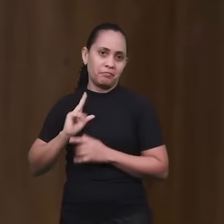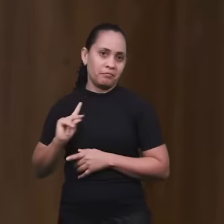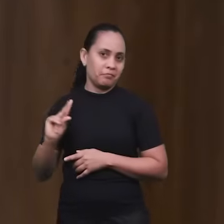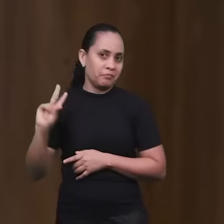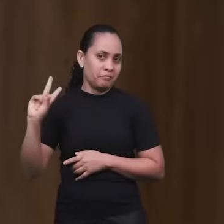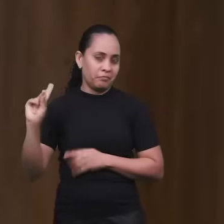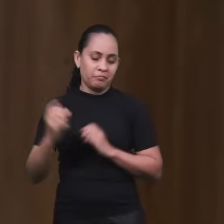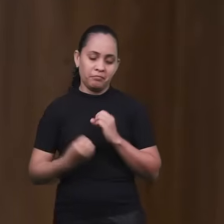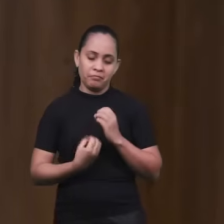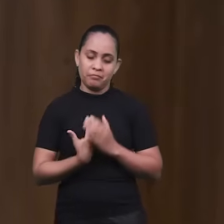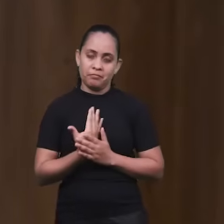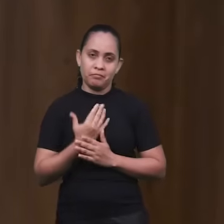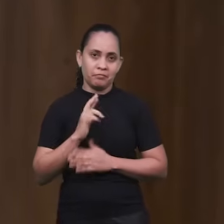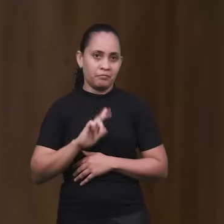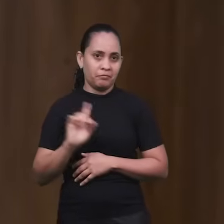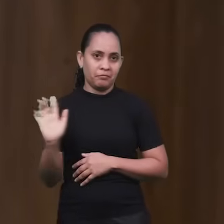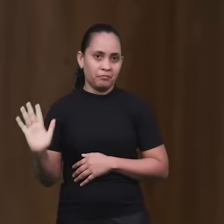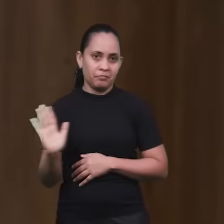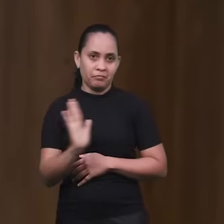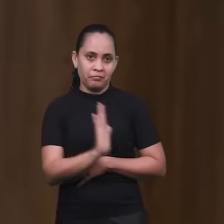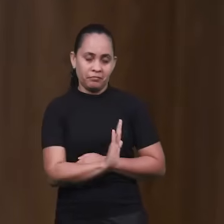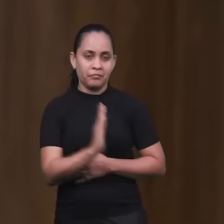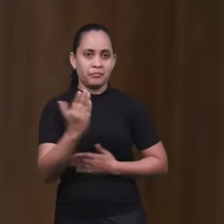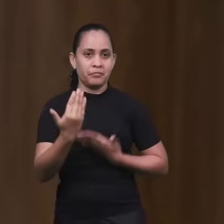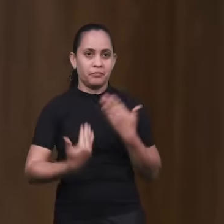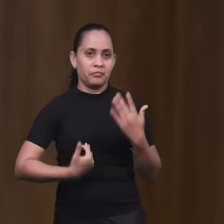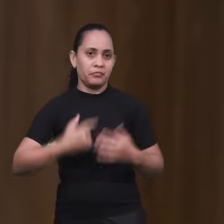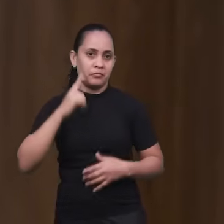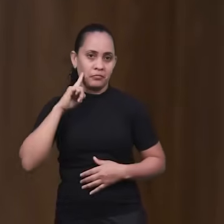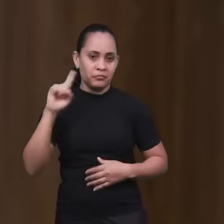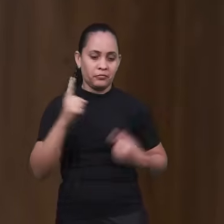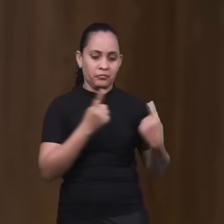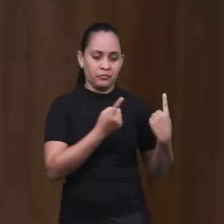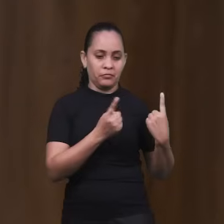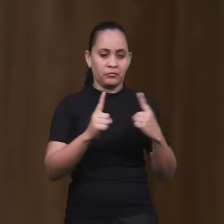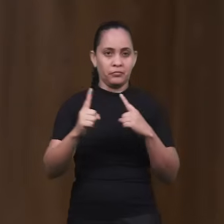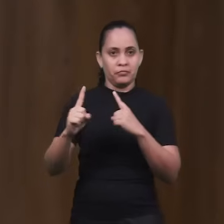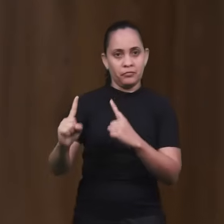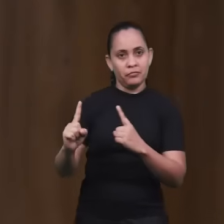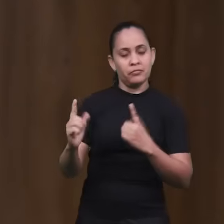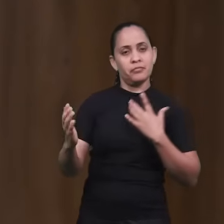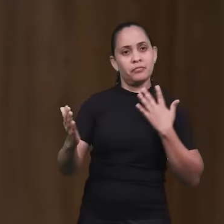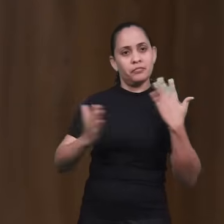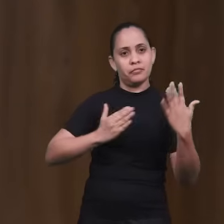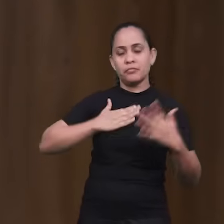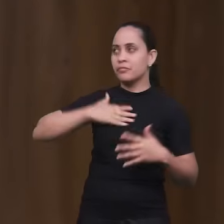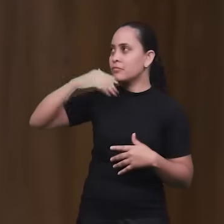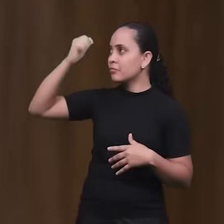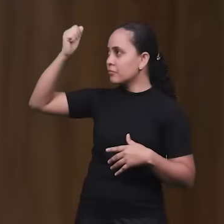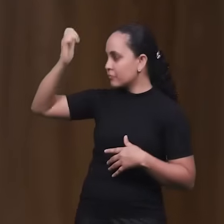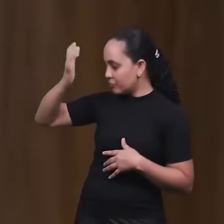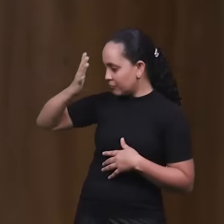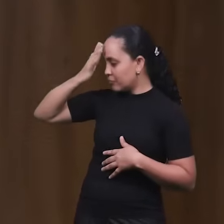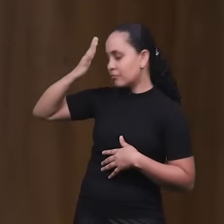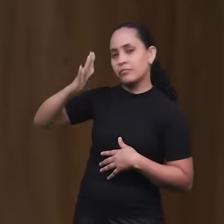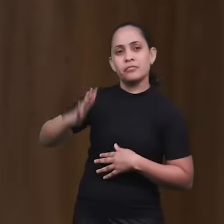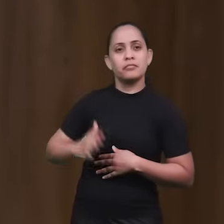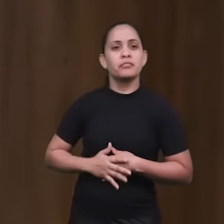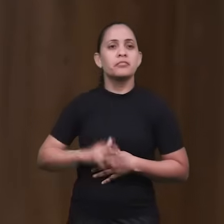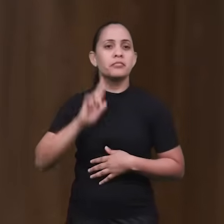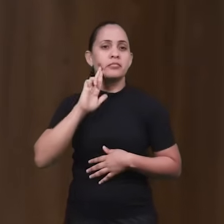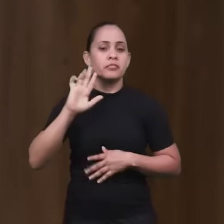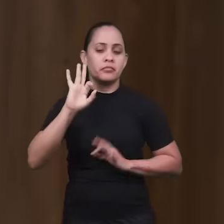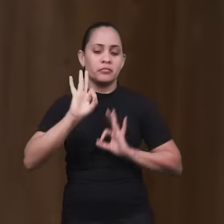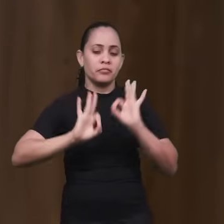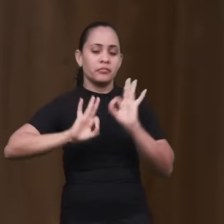nós vamos falar dos servos de Deus, os discípulos de Jesus, como a luz do mundo. O Senhor fez toda